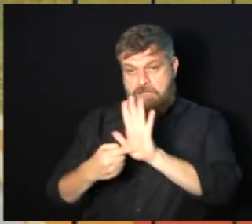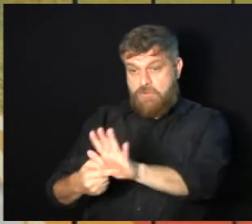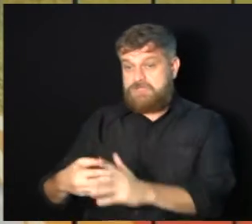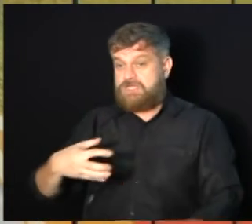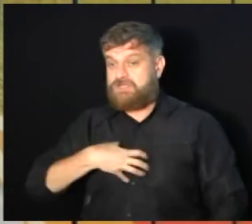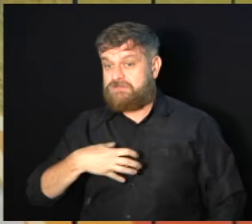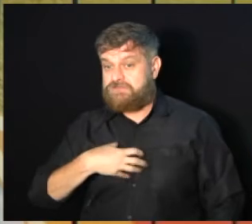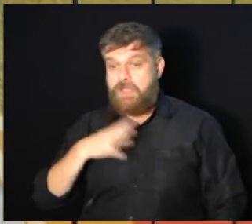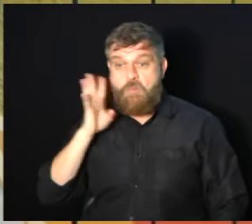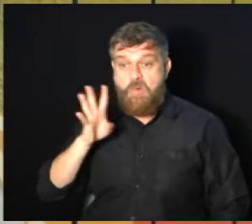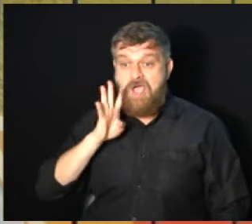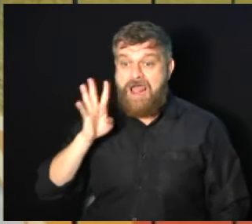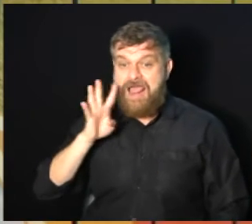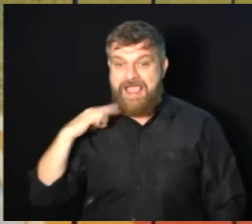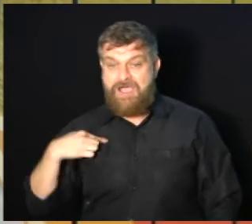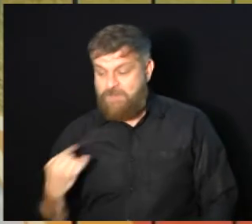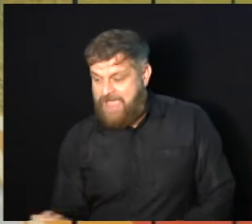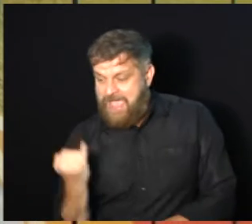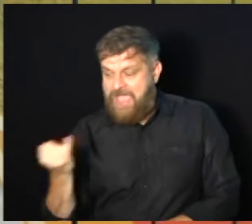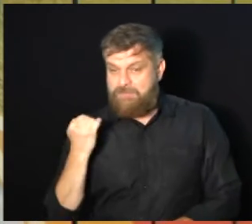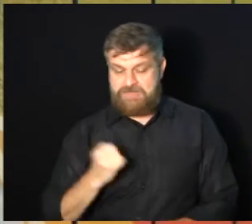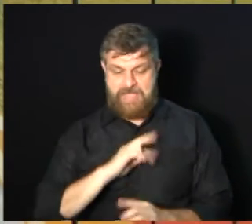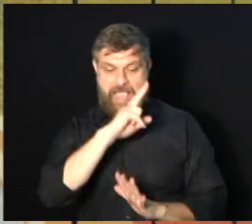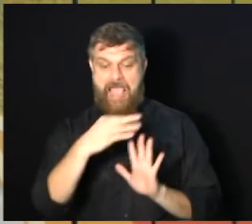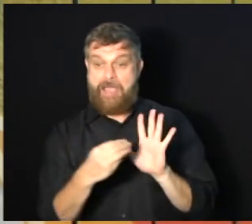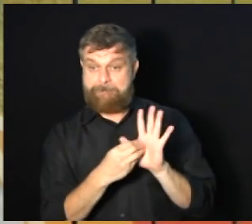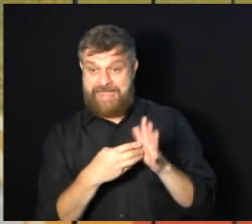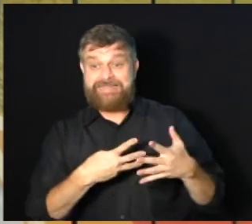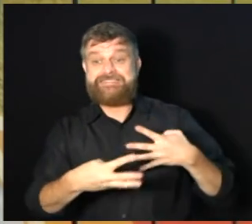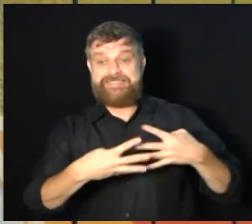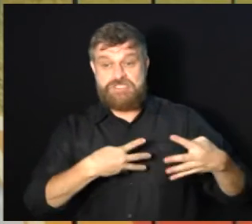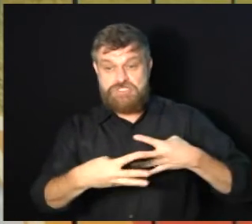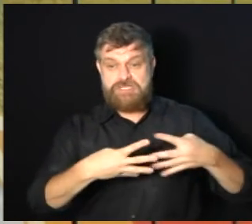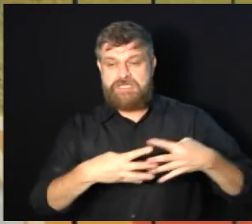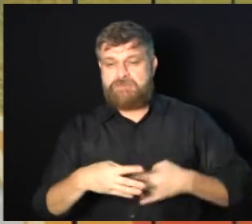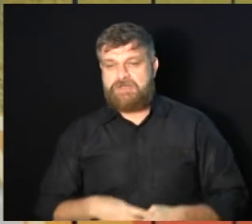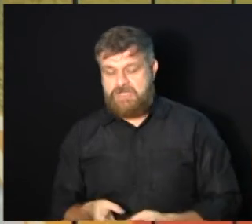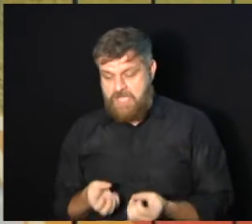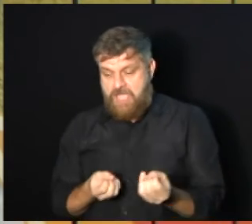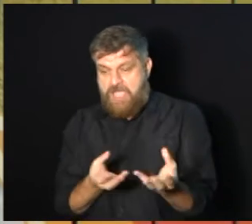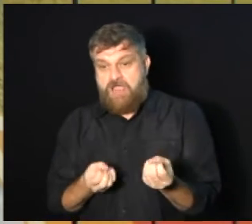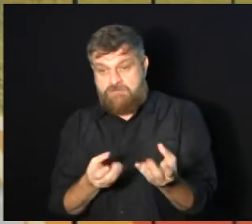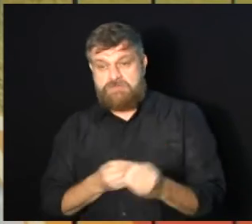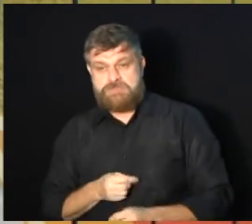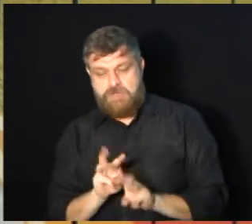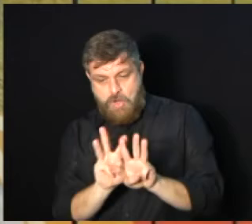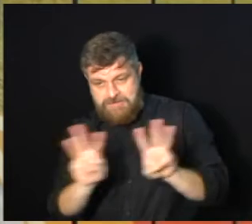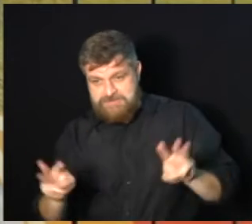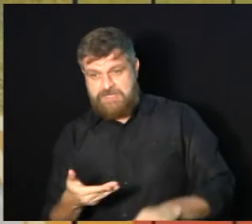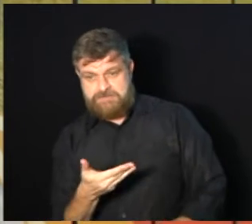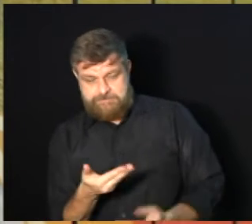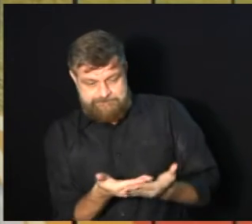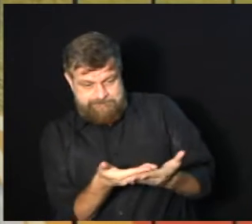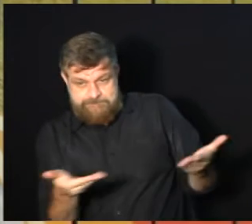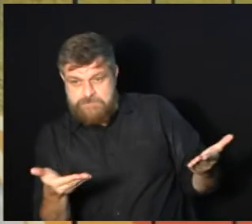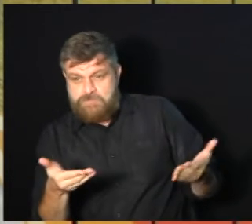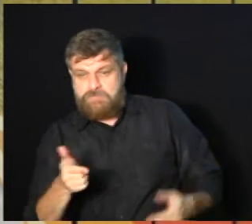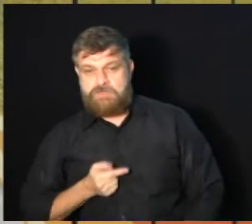forma lúdica a importância da Mata Santa Genebra. Informações no site, já está aqui na sua tela,